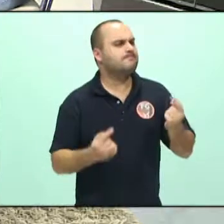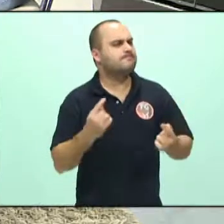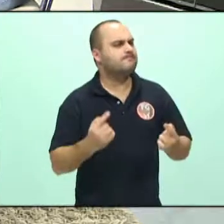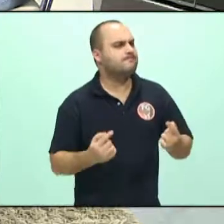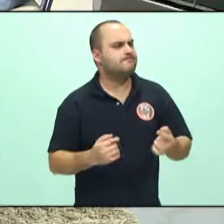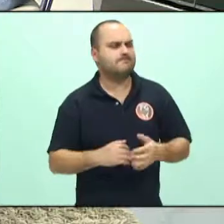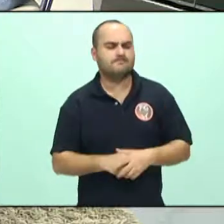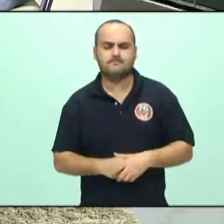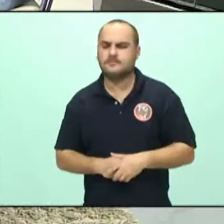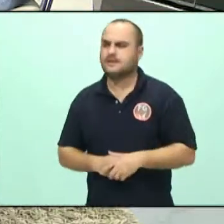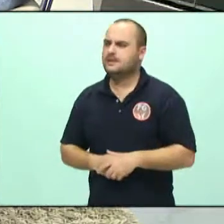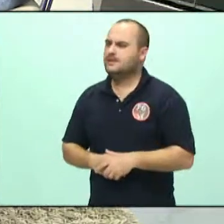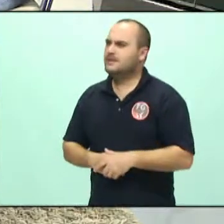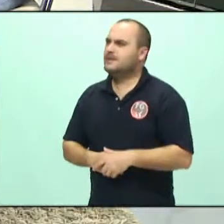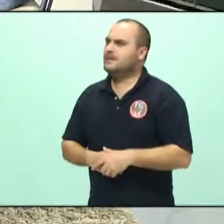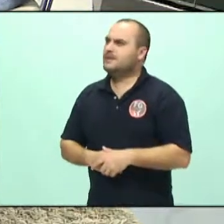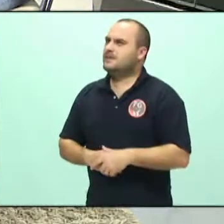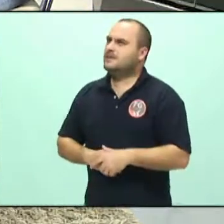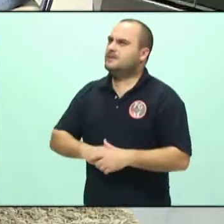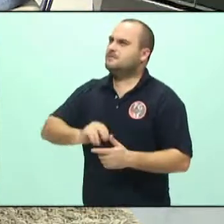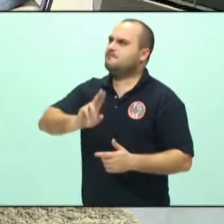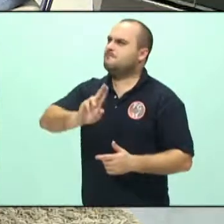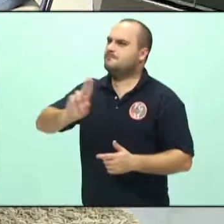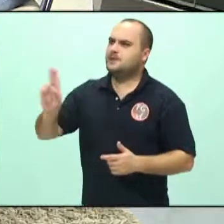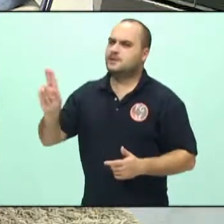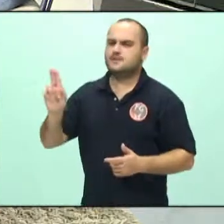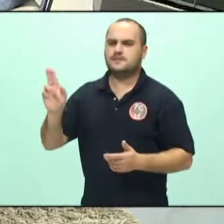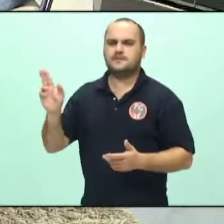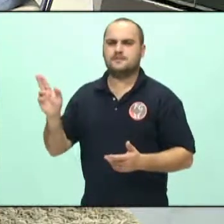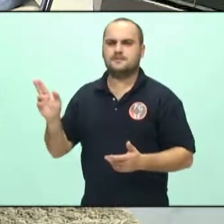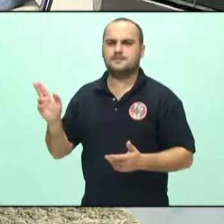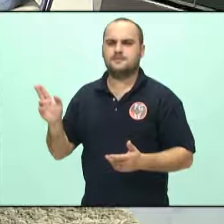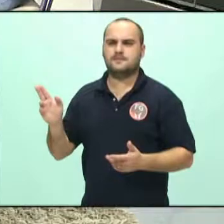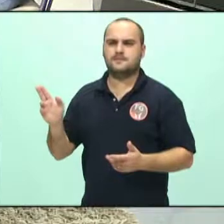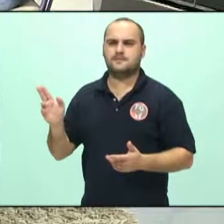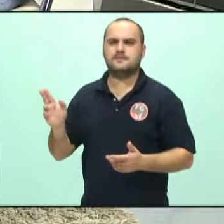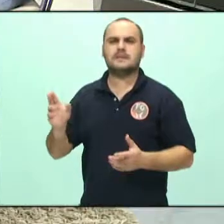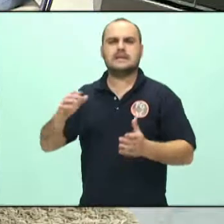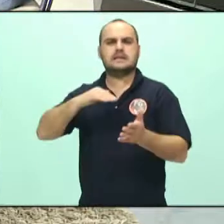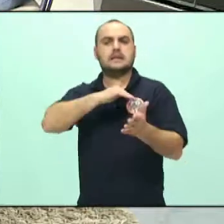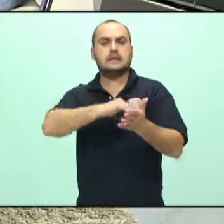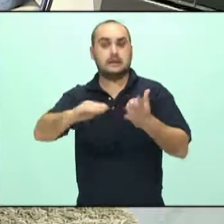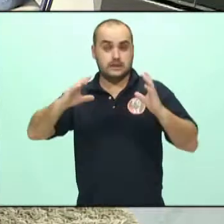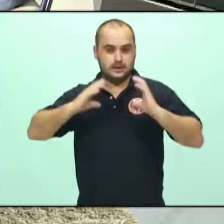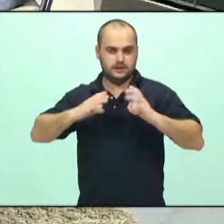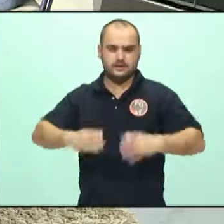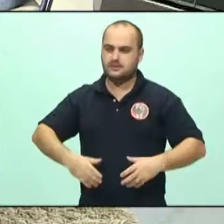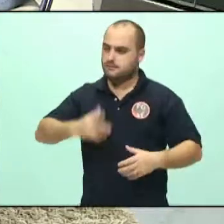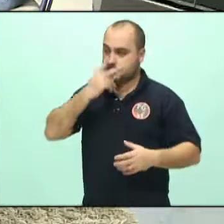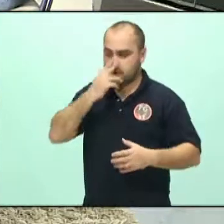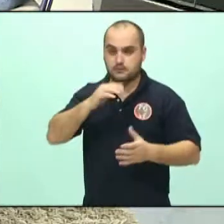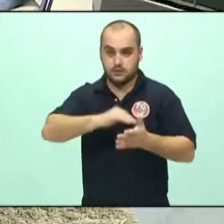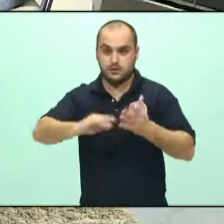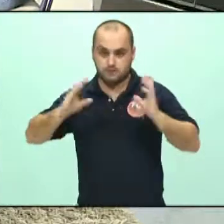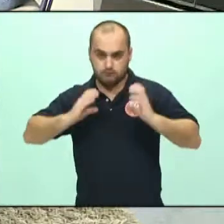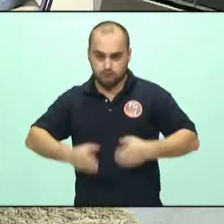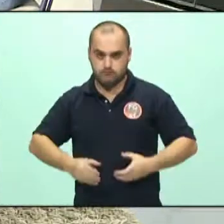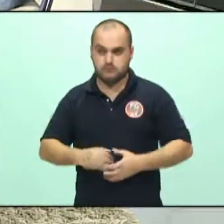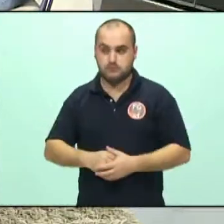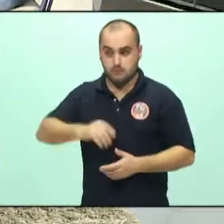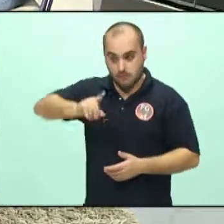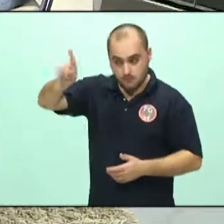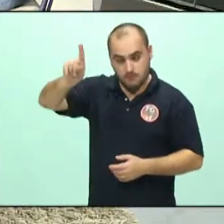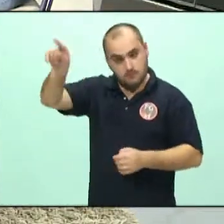Eu não lembro o nome agora. Social? Não, foi outra, essa de Secretaria de Cidadania, eu acho que é. Ah, sim. Cidadania. Está com a